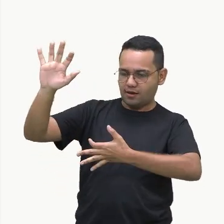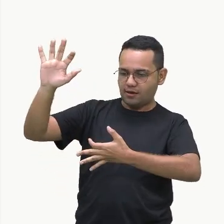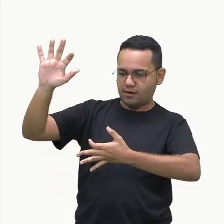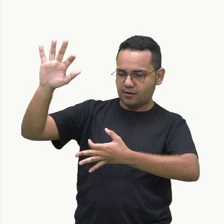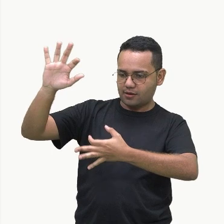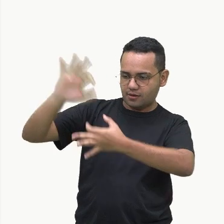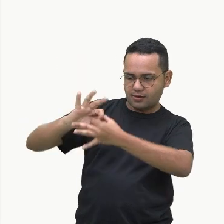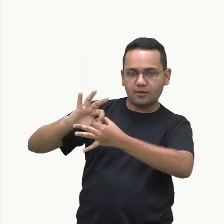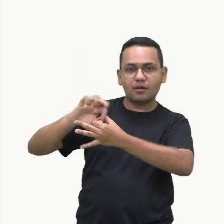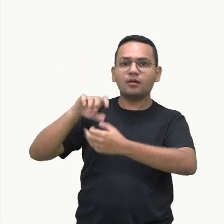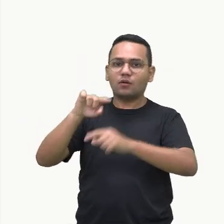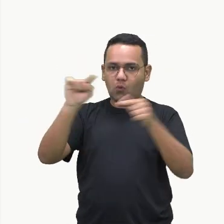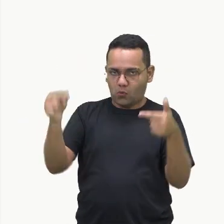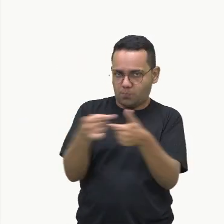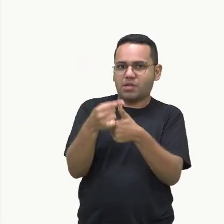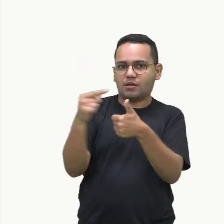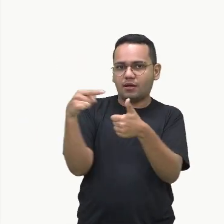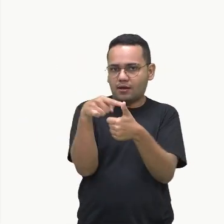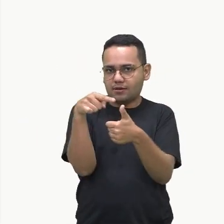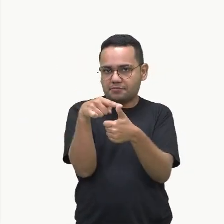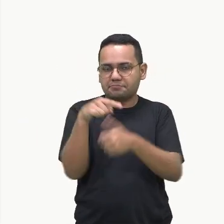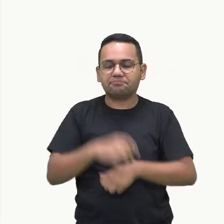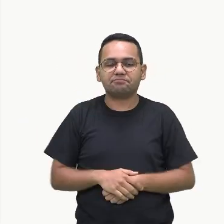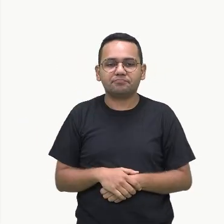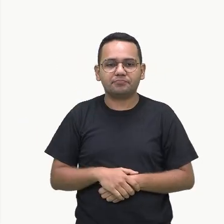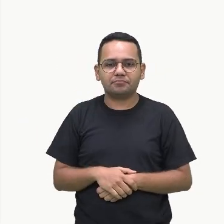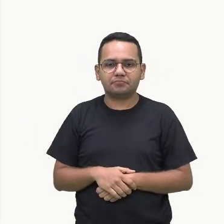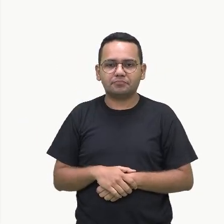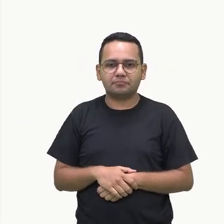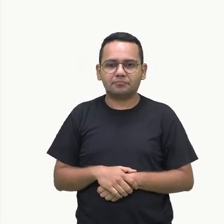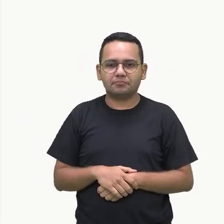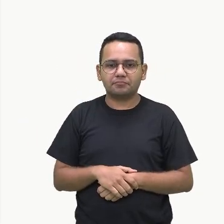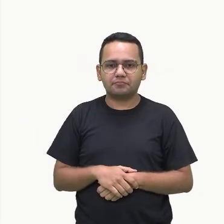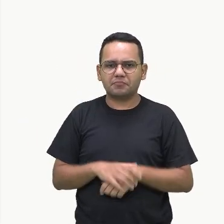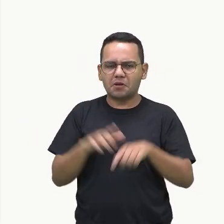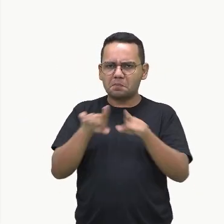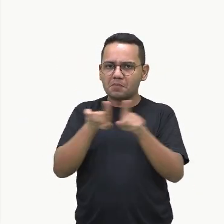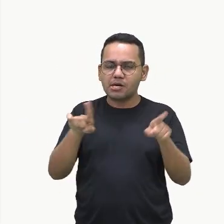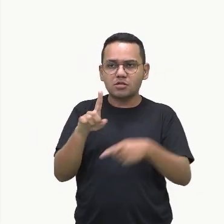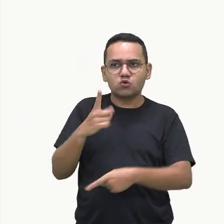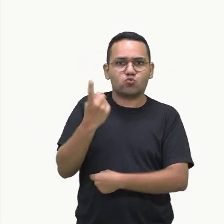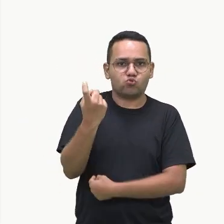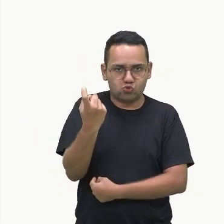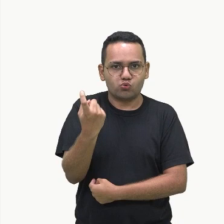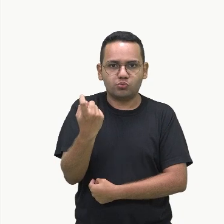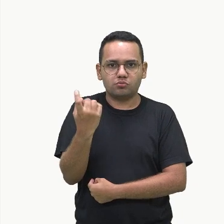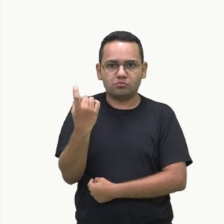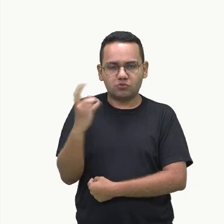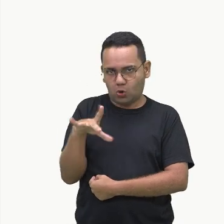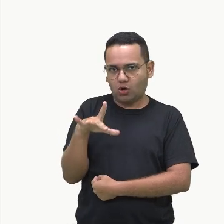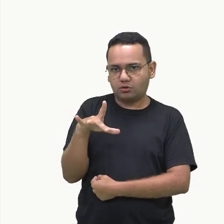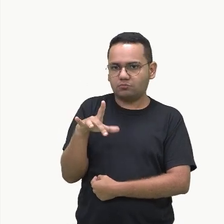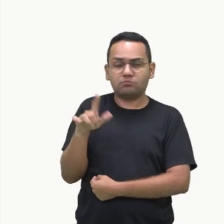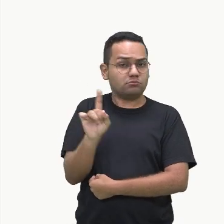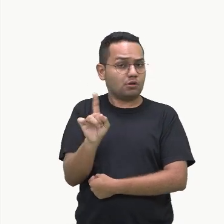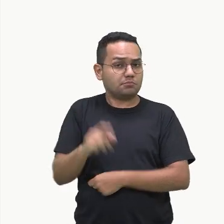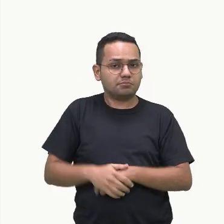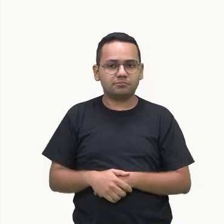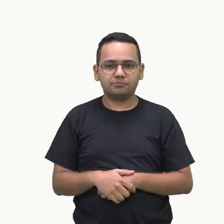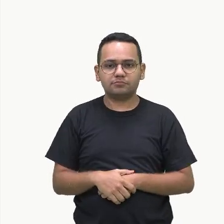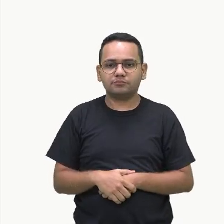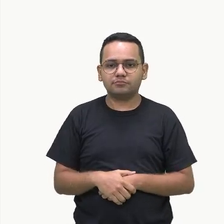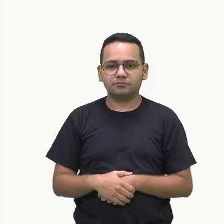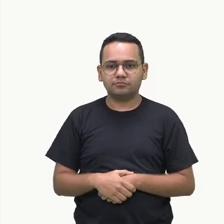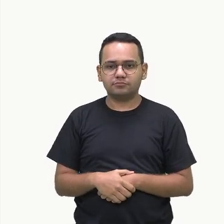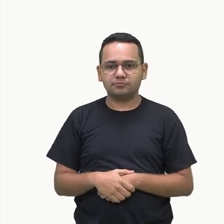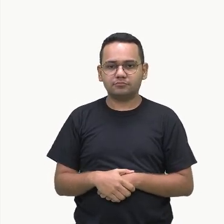ângulos correspondentes. Mas eles são os únicos ângulos correspondentes aqui? Não. Nós temos também aí